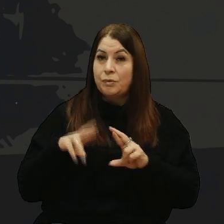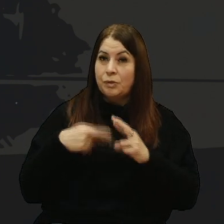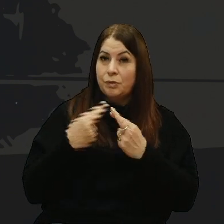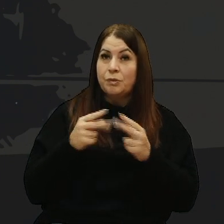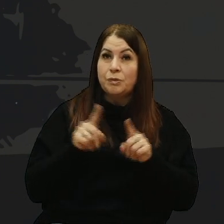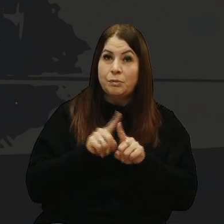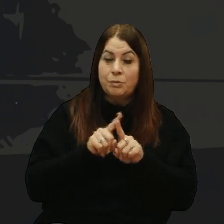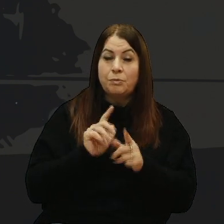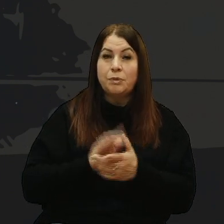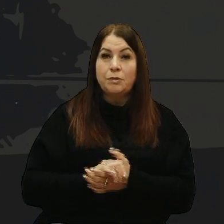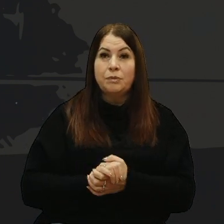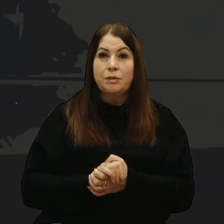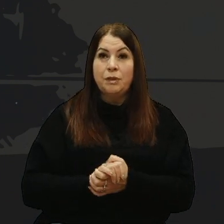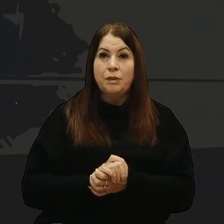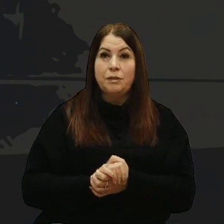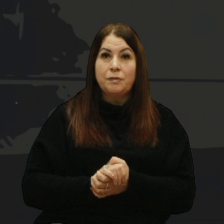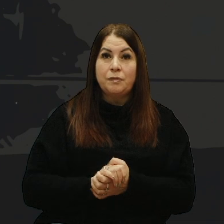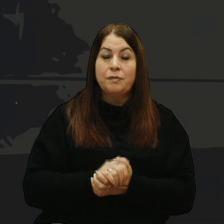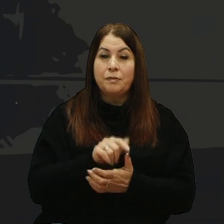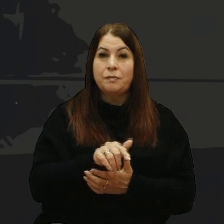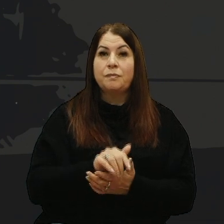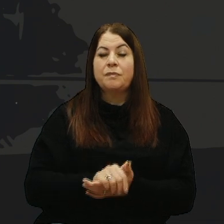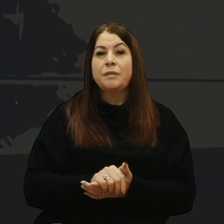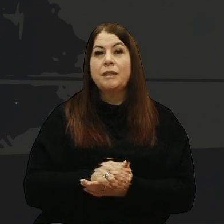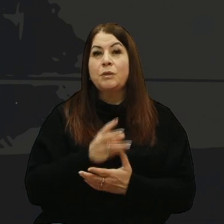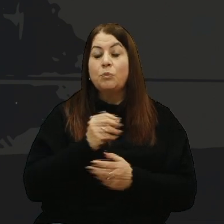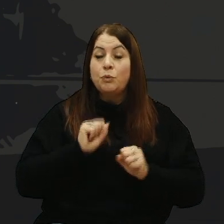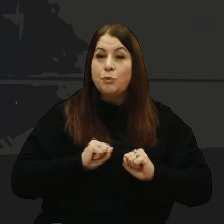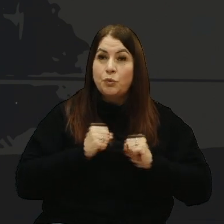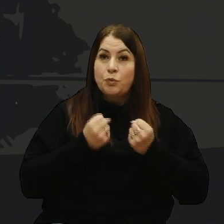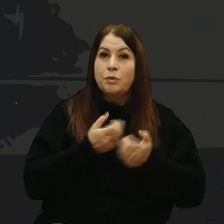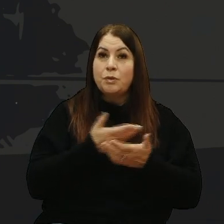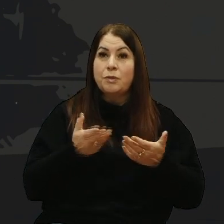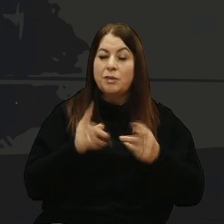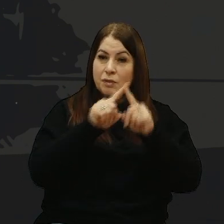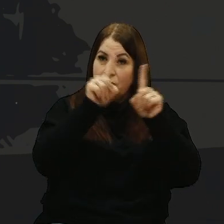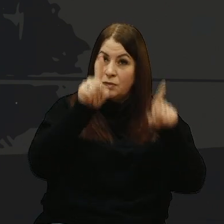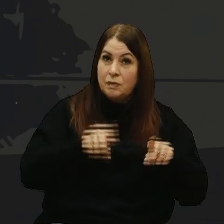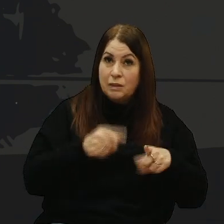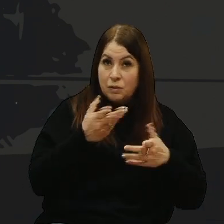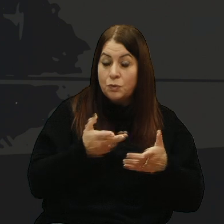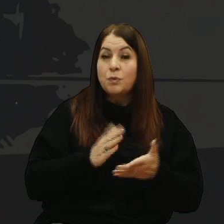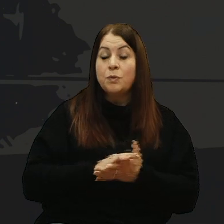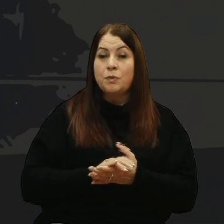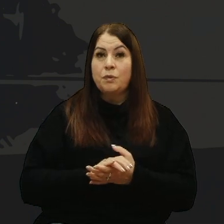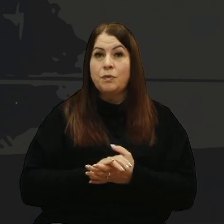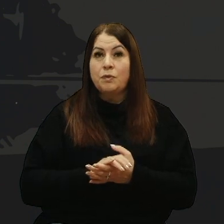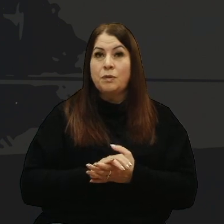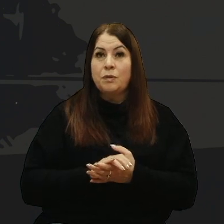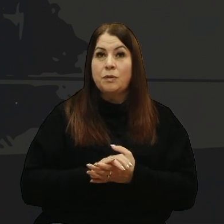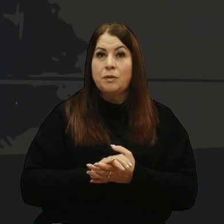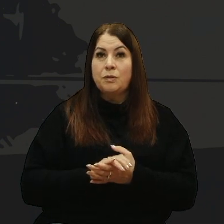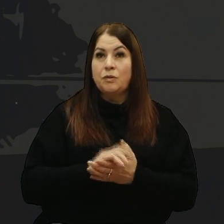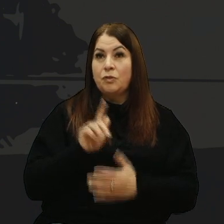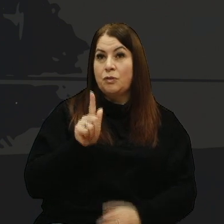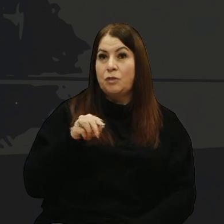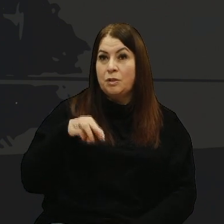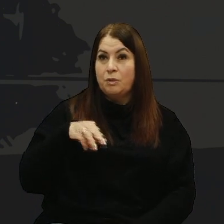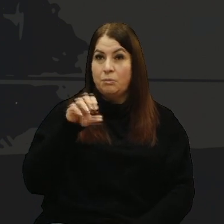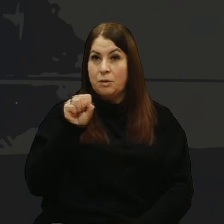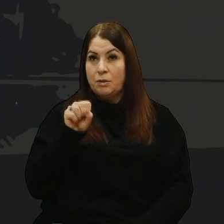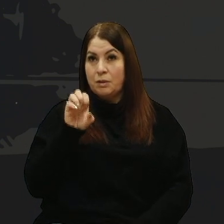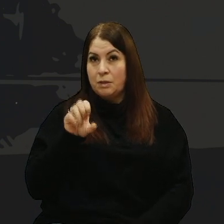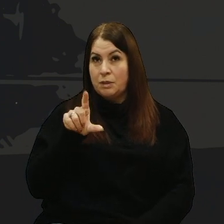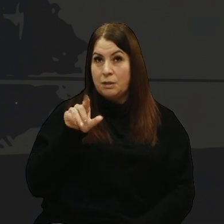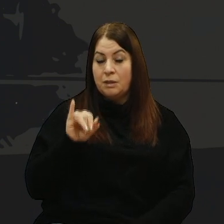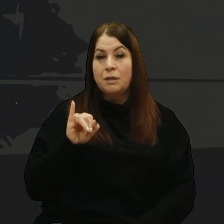também, mas que com muita dedicação dos servidores da AGM, da Selic, principalmente